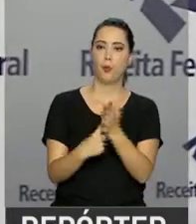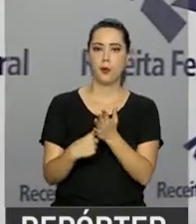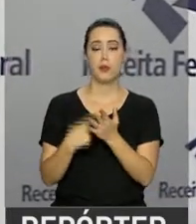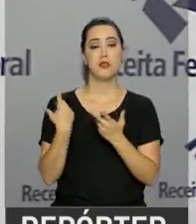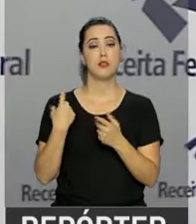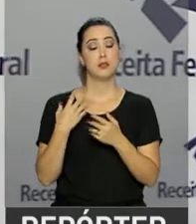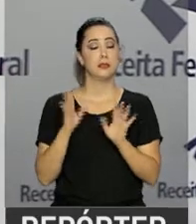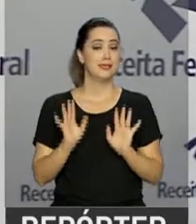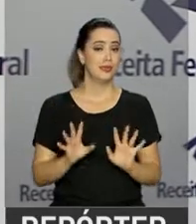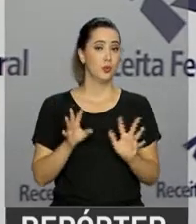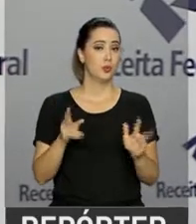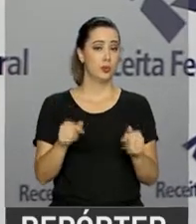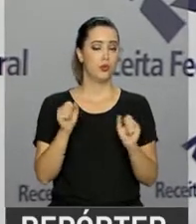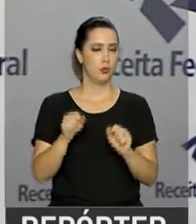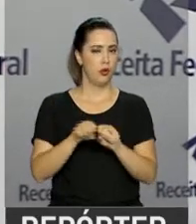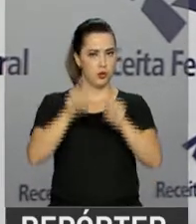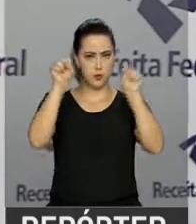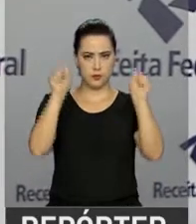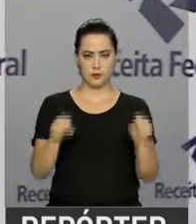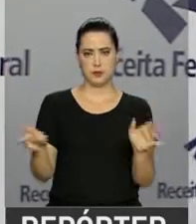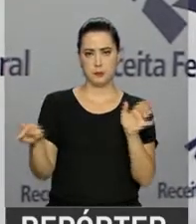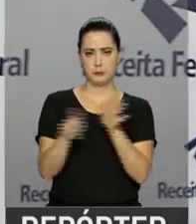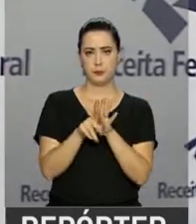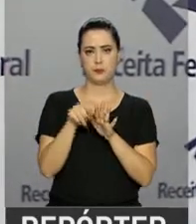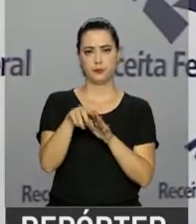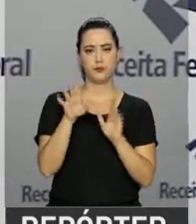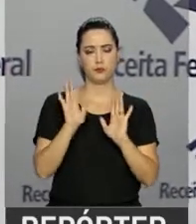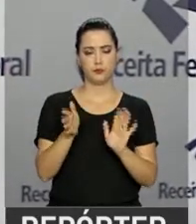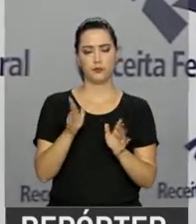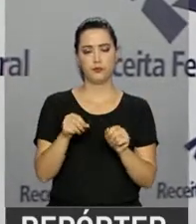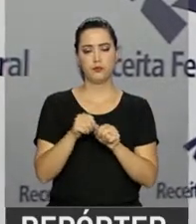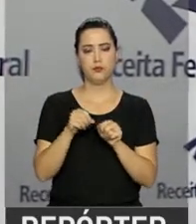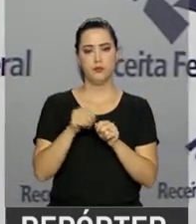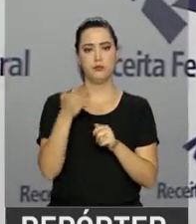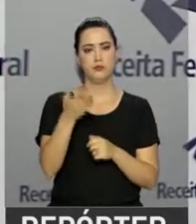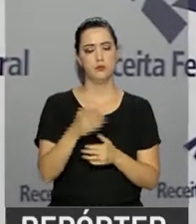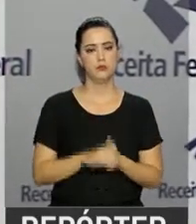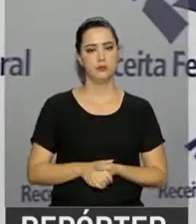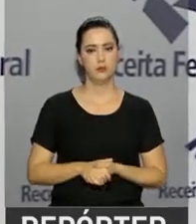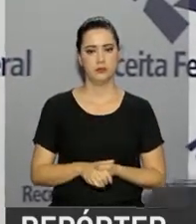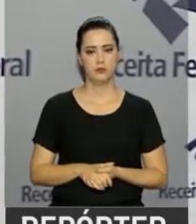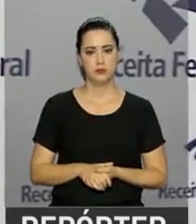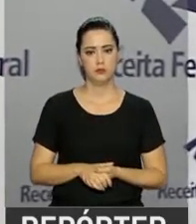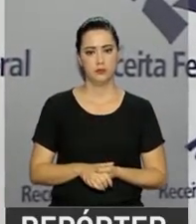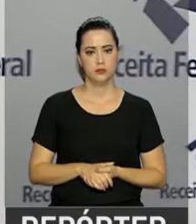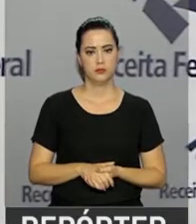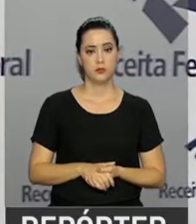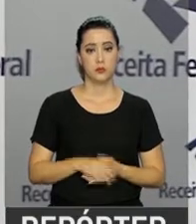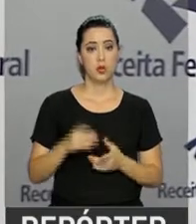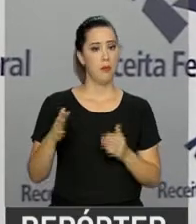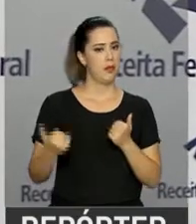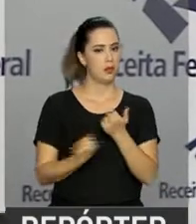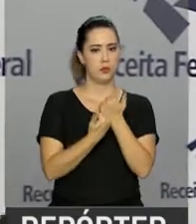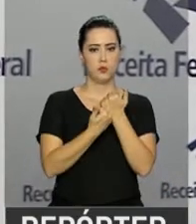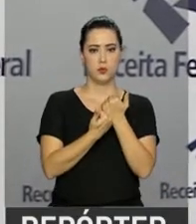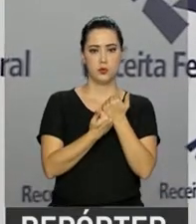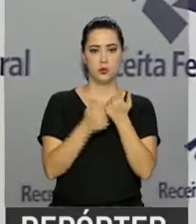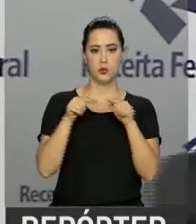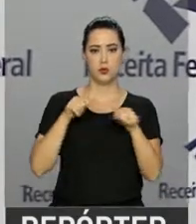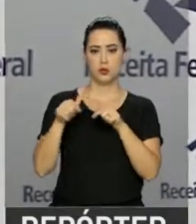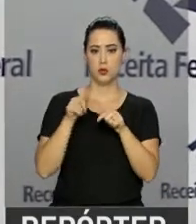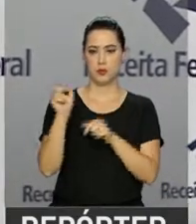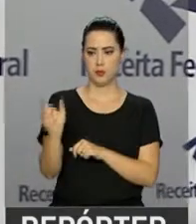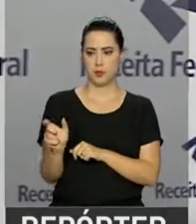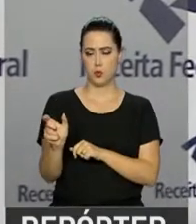isso tudo é pode ser feito pela pelo sistema de computação cognitiva mas não substitui de forma nenhuma o trabalho